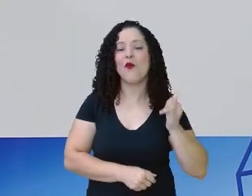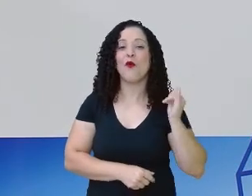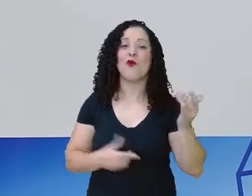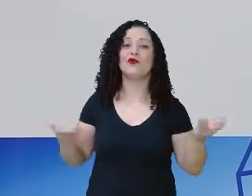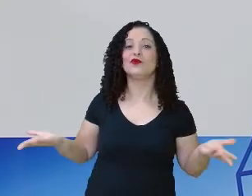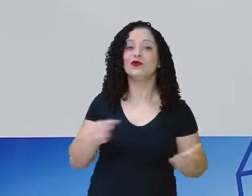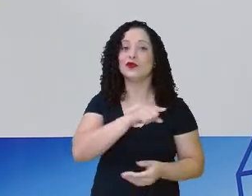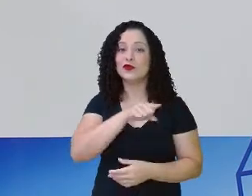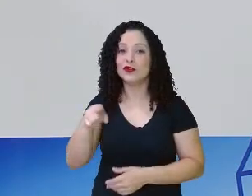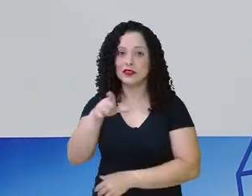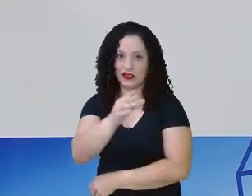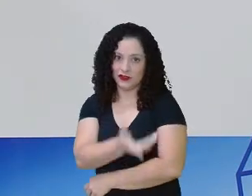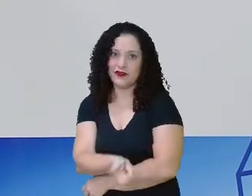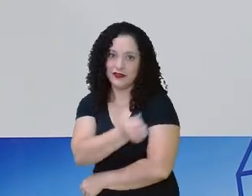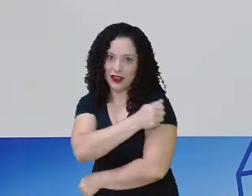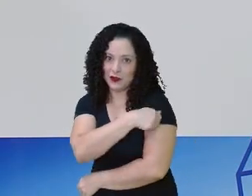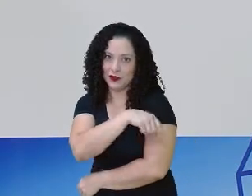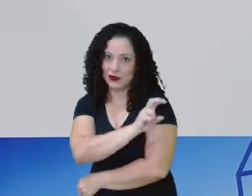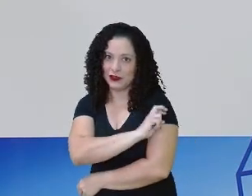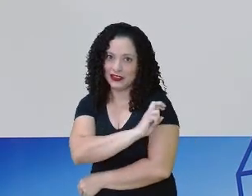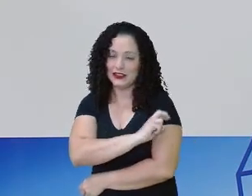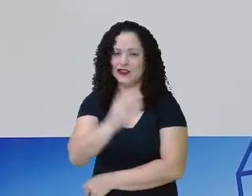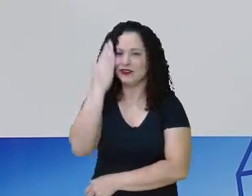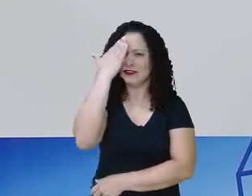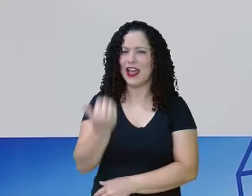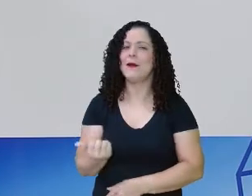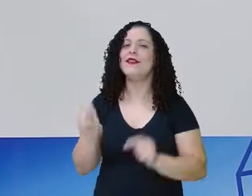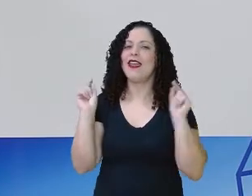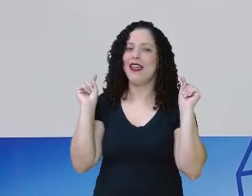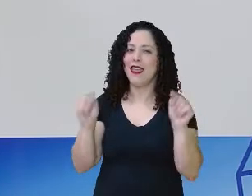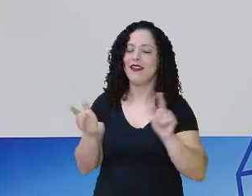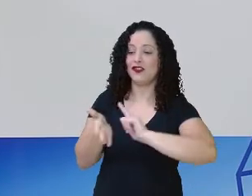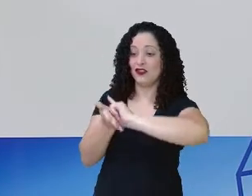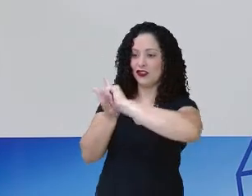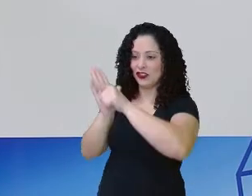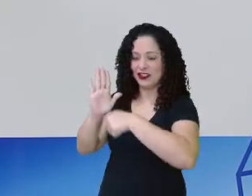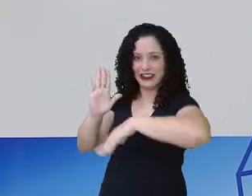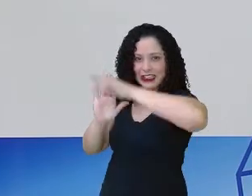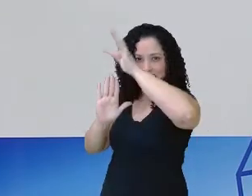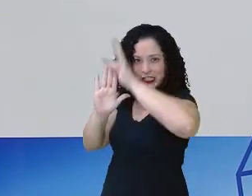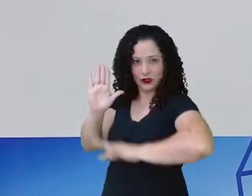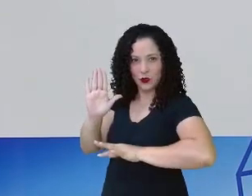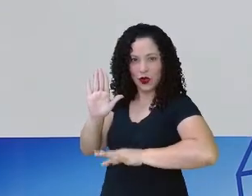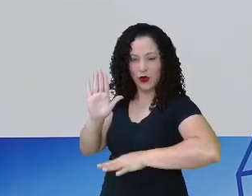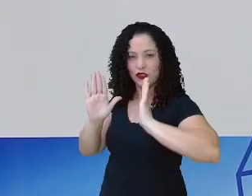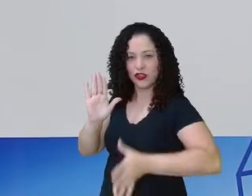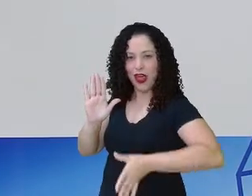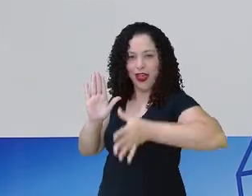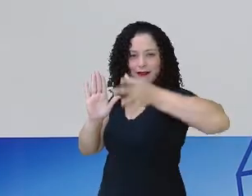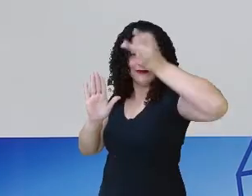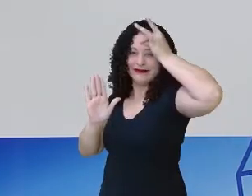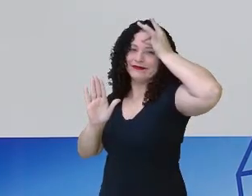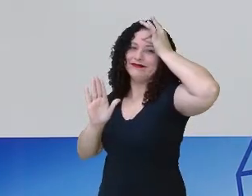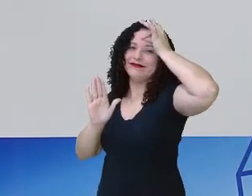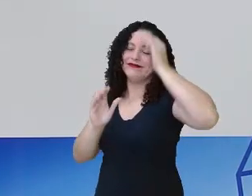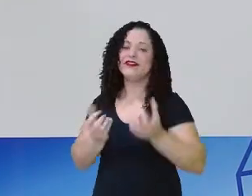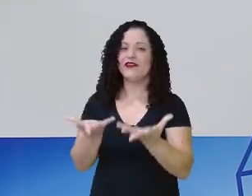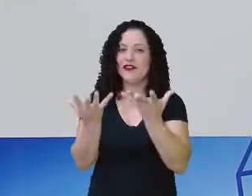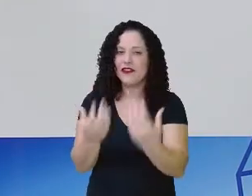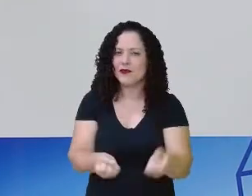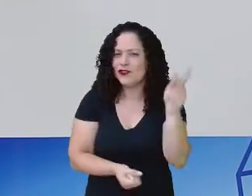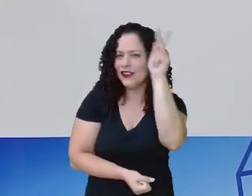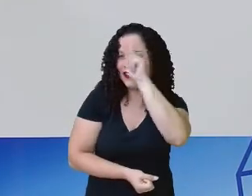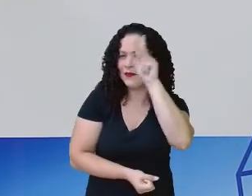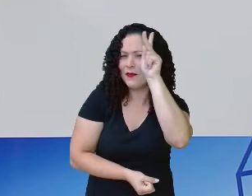do quinto ano, que os contos são gêneros textuais. Isso aí com certeza você já aprendeu. Vamos lembrar